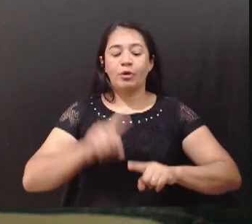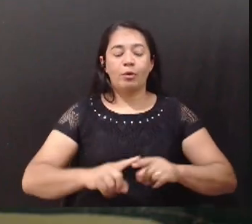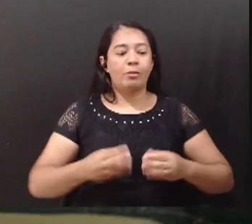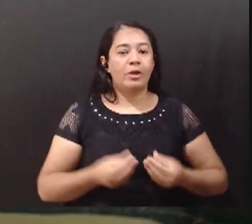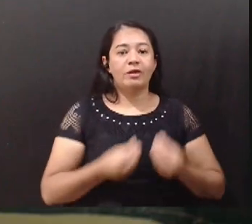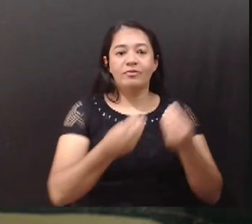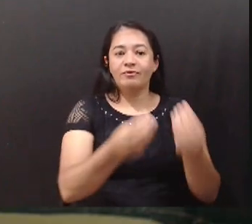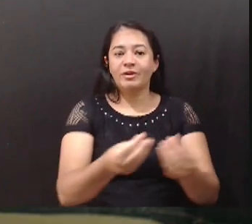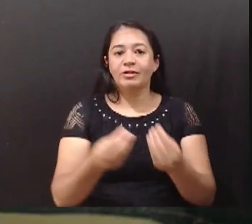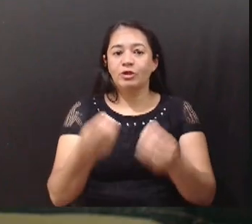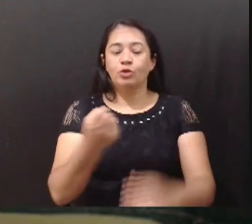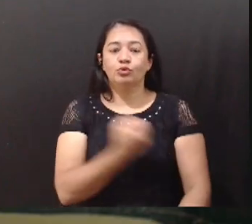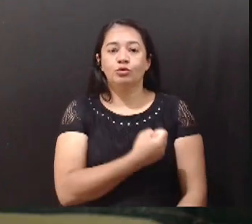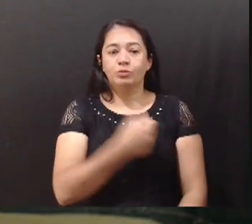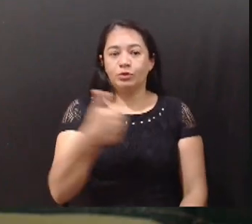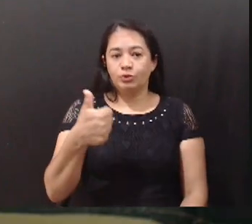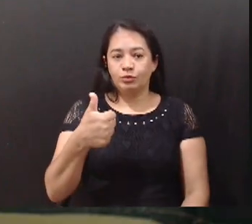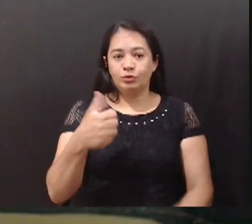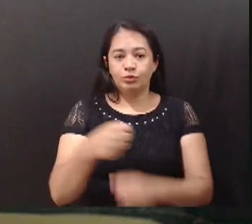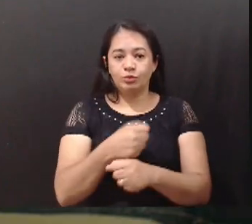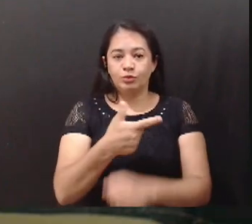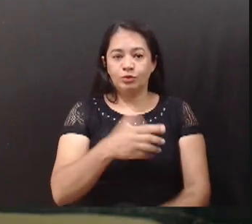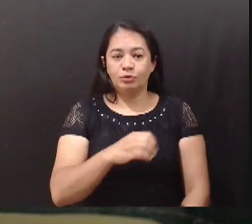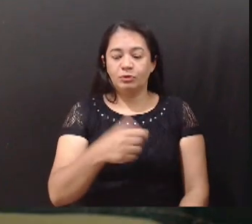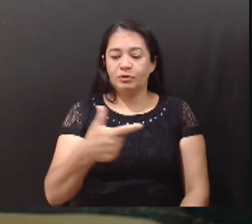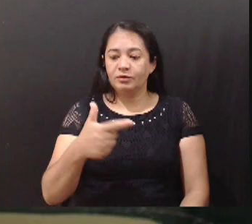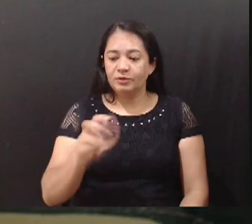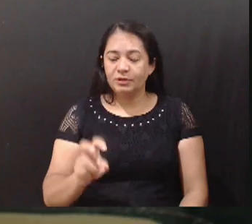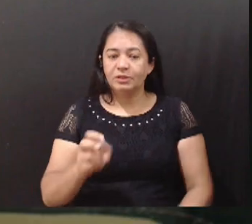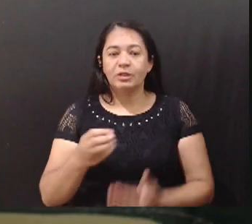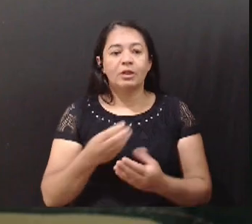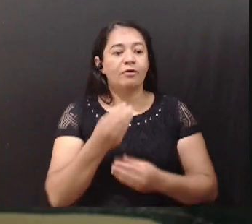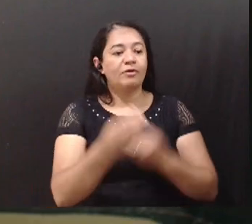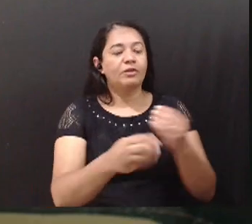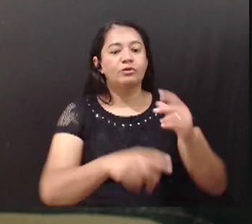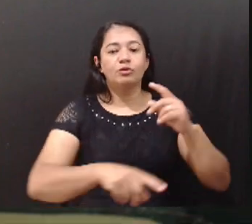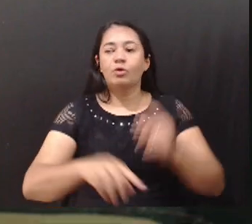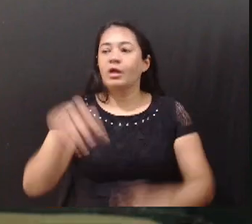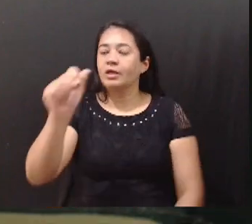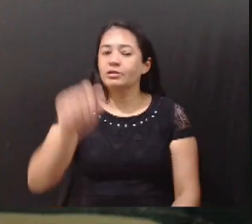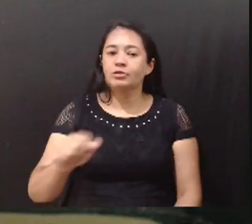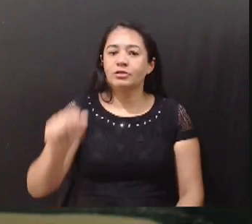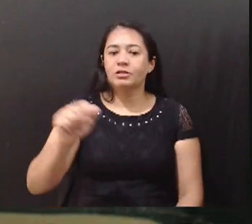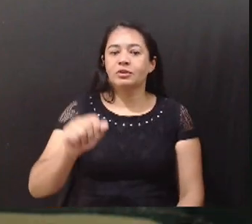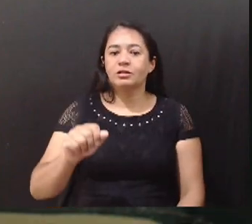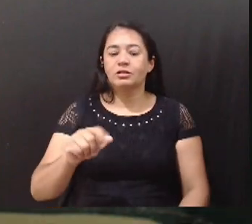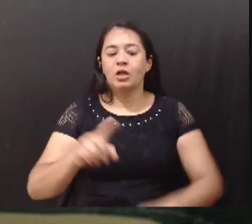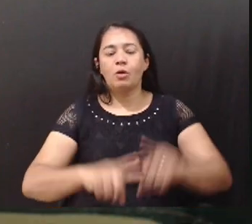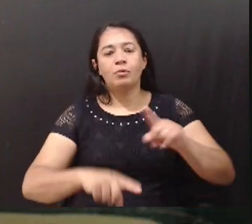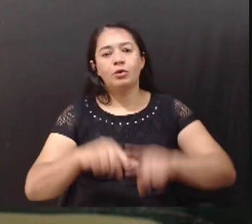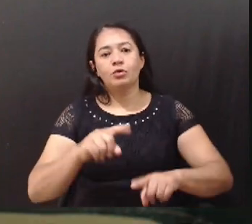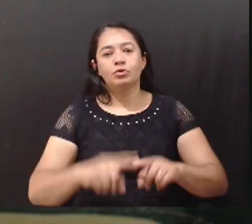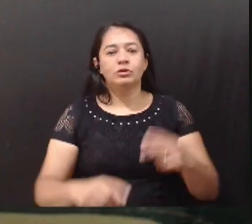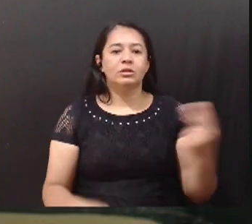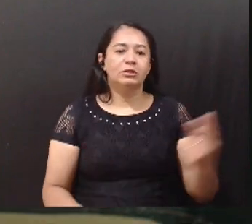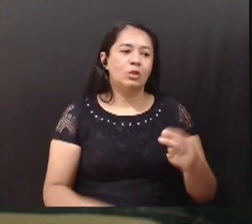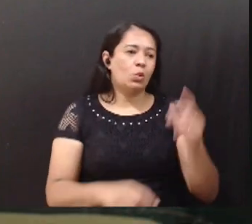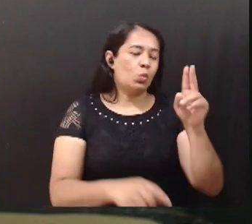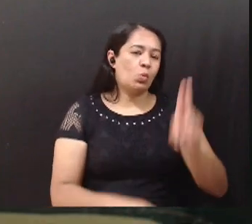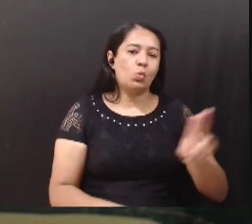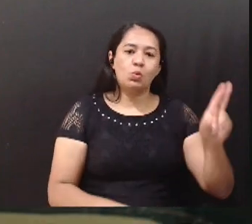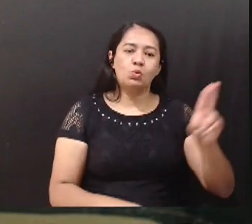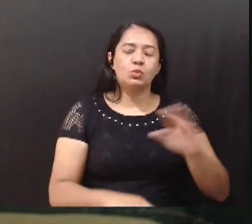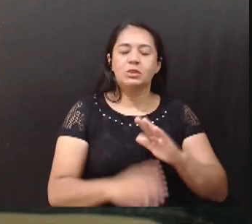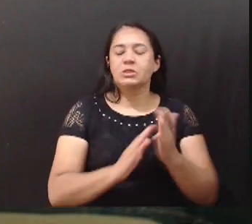para repassar às entidades de interesse social diversos itens considerados inservíveis, como computadores,